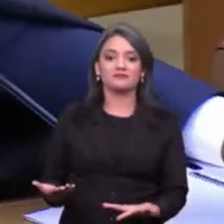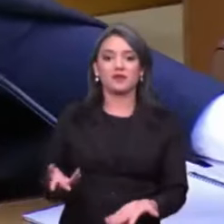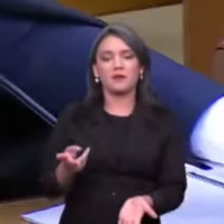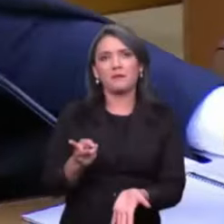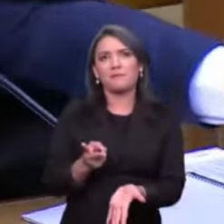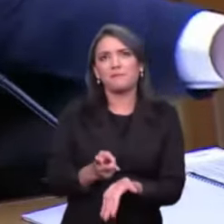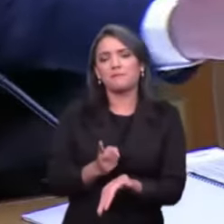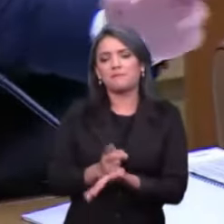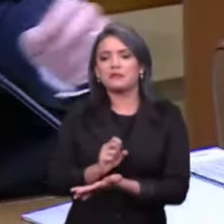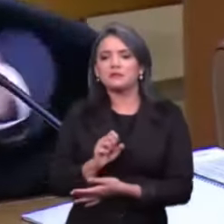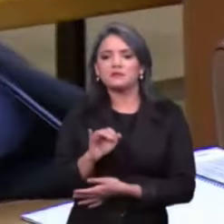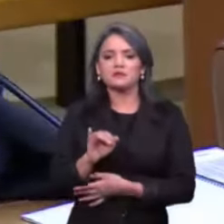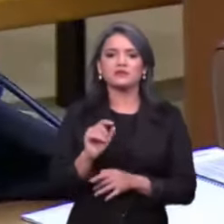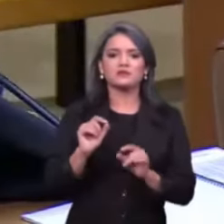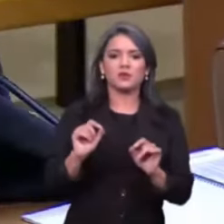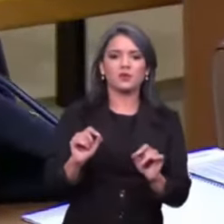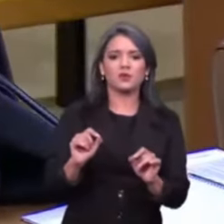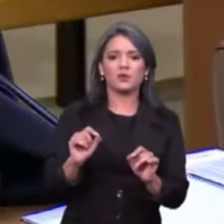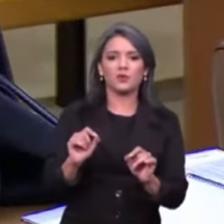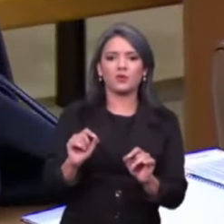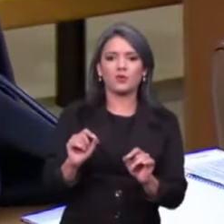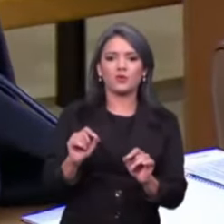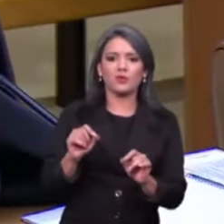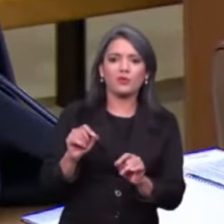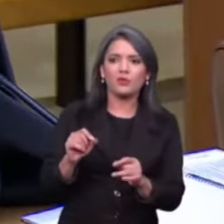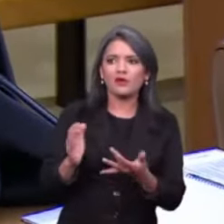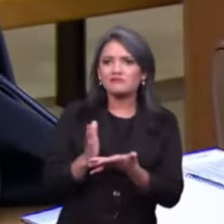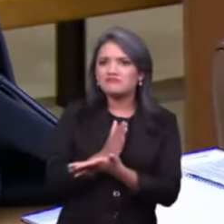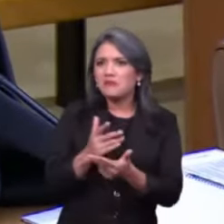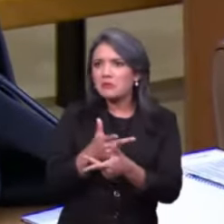medida restritiva, quem?